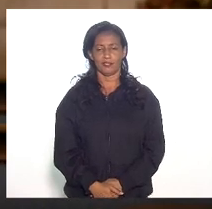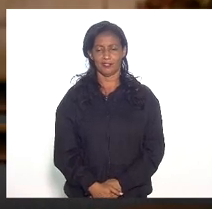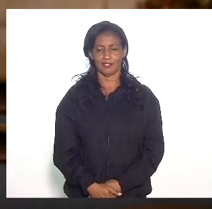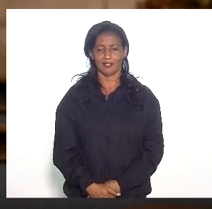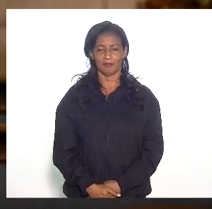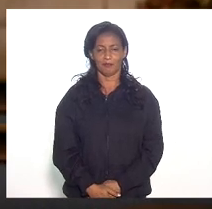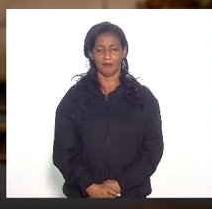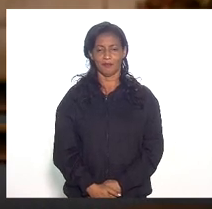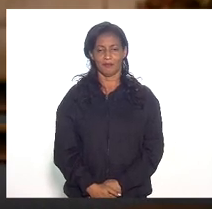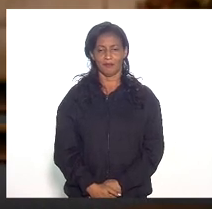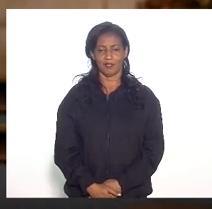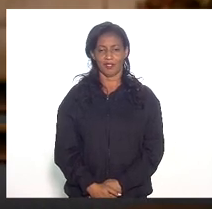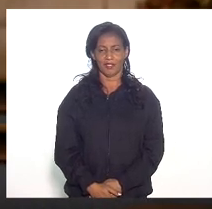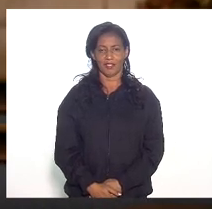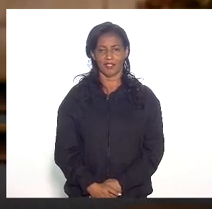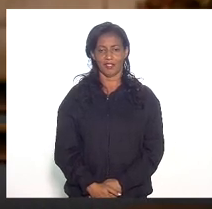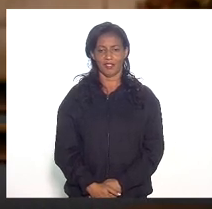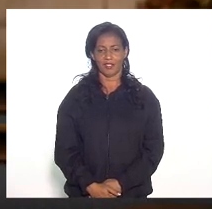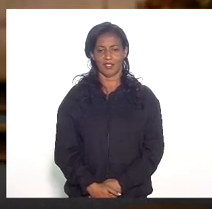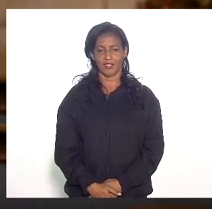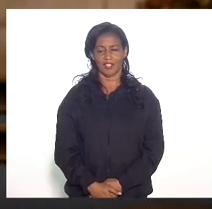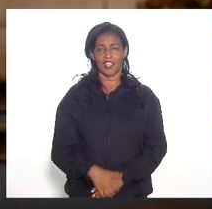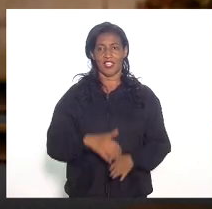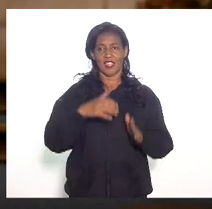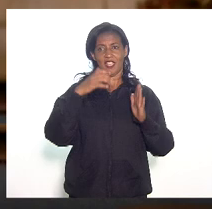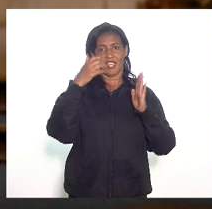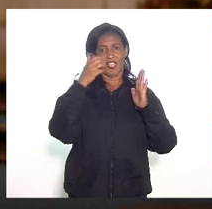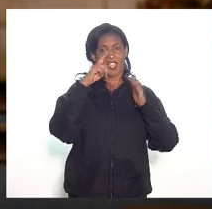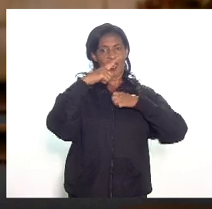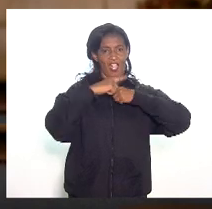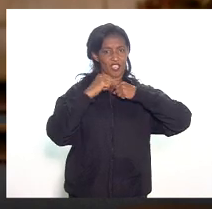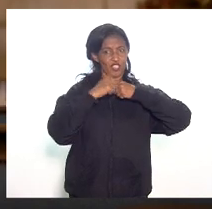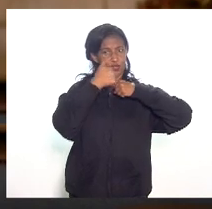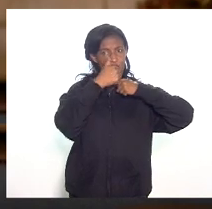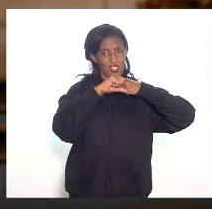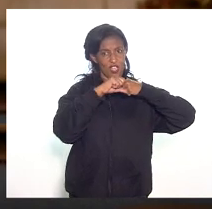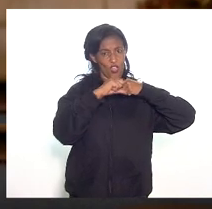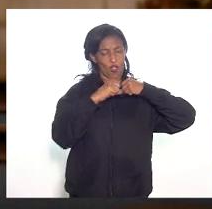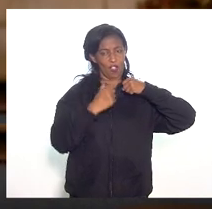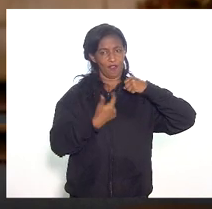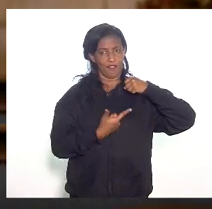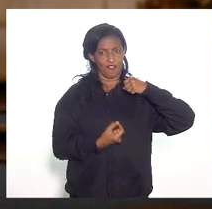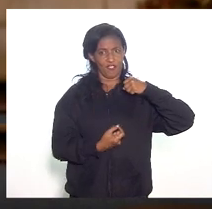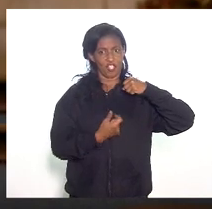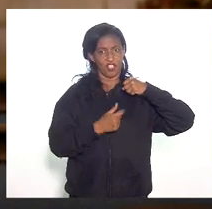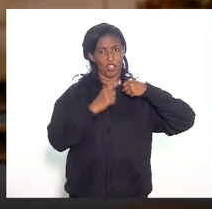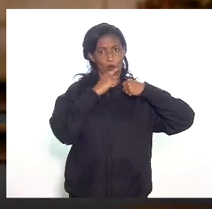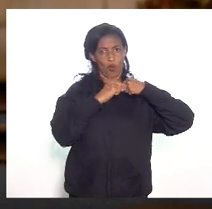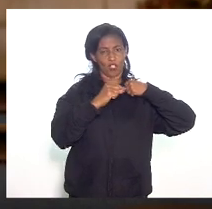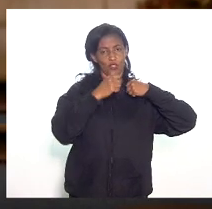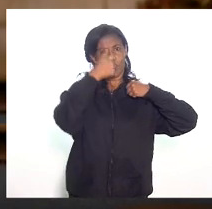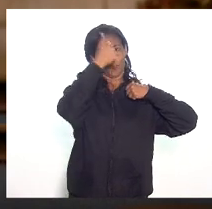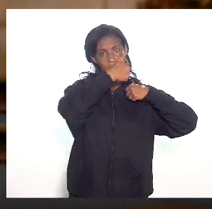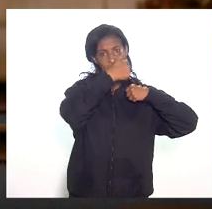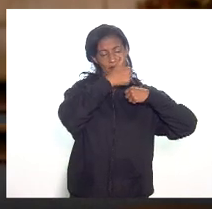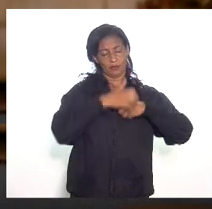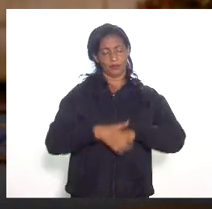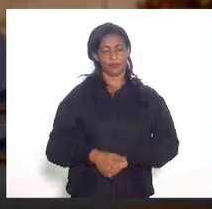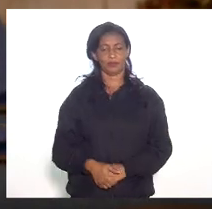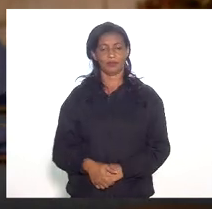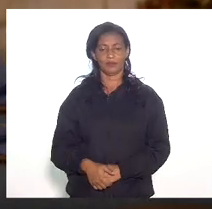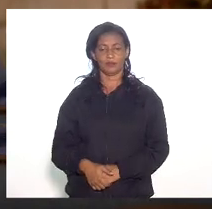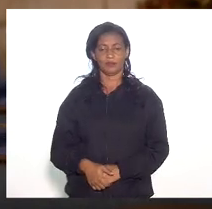é porque a 19 é o artigo segundo e a 20 é o artigo primeiro isso então